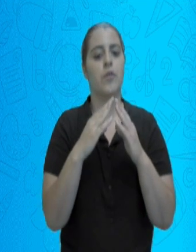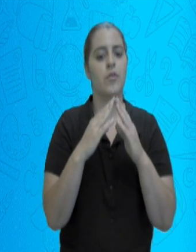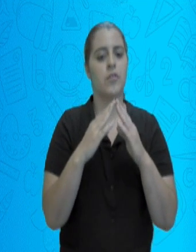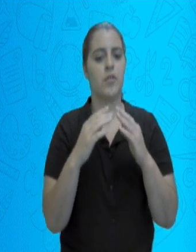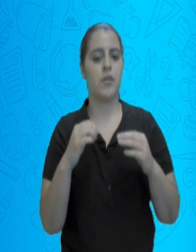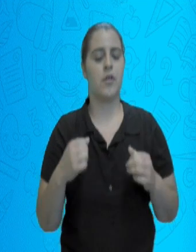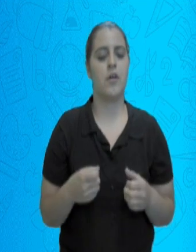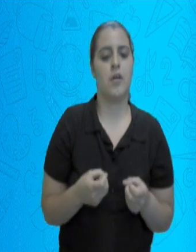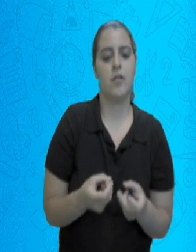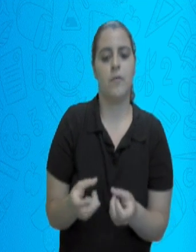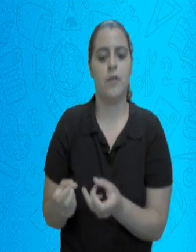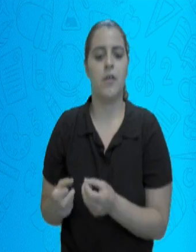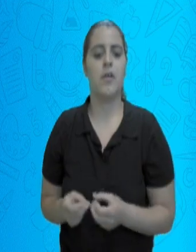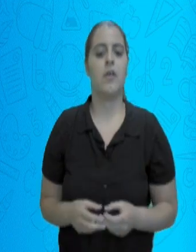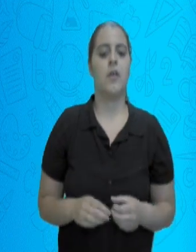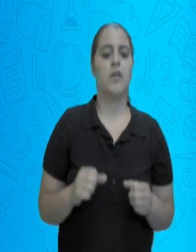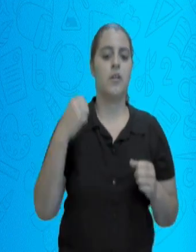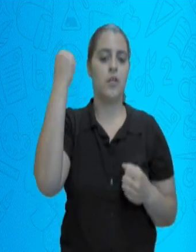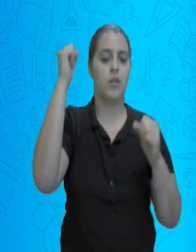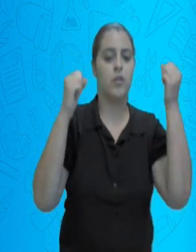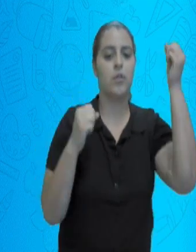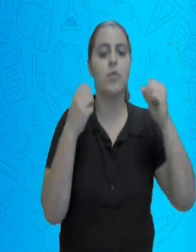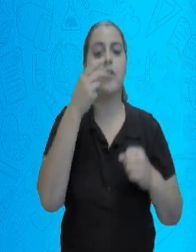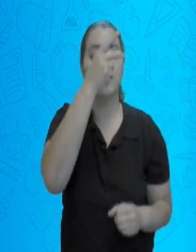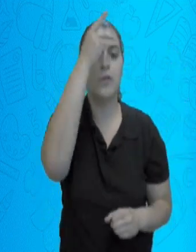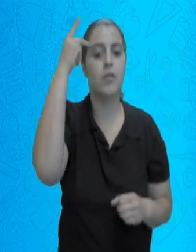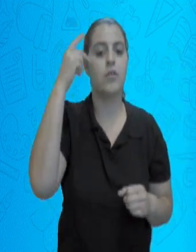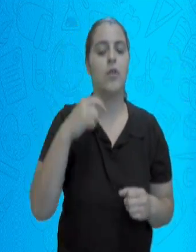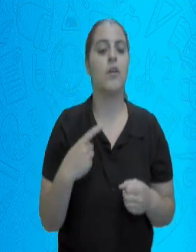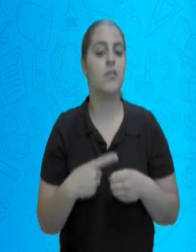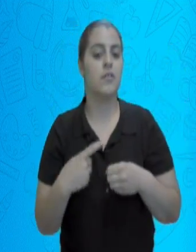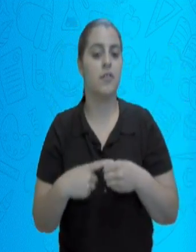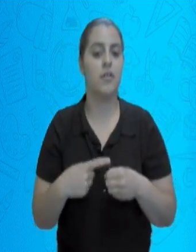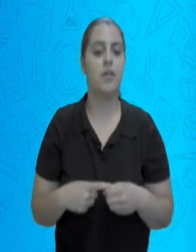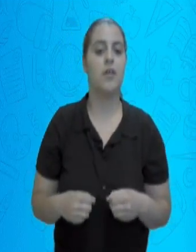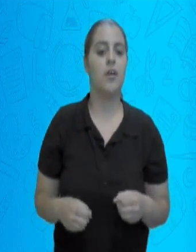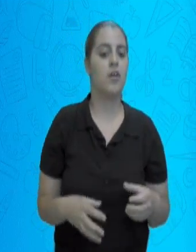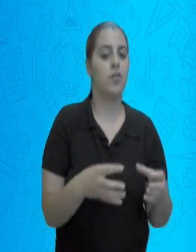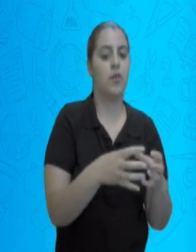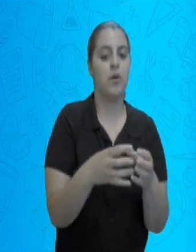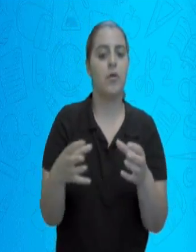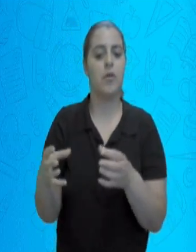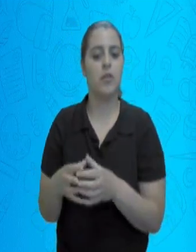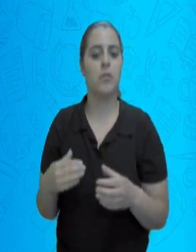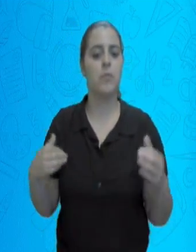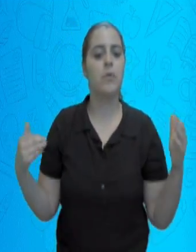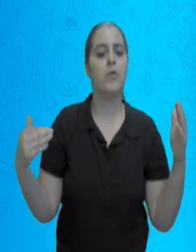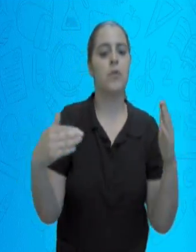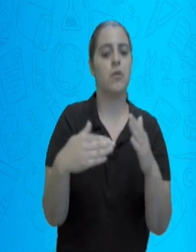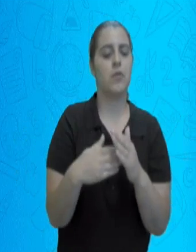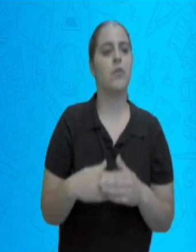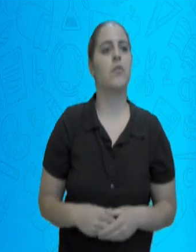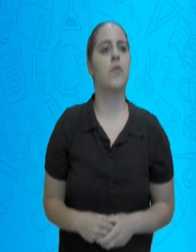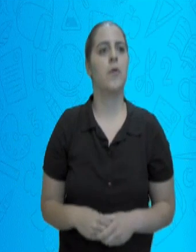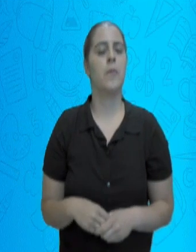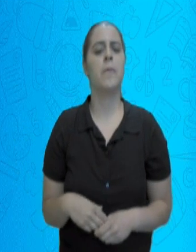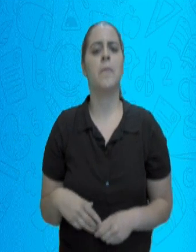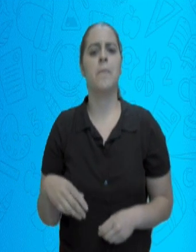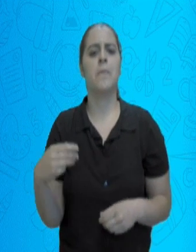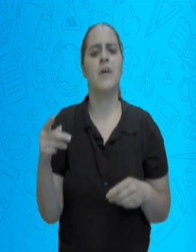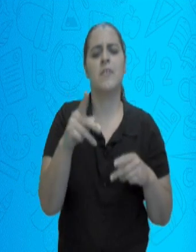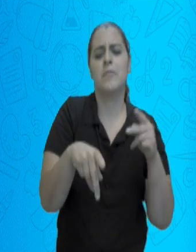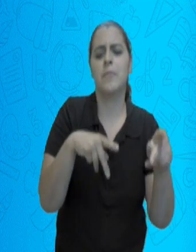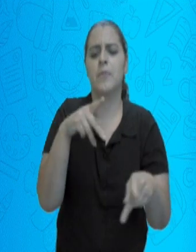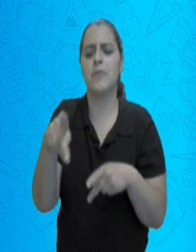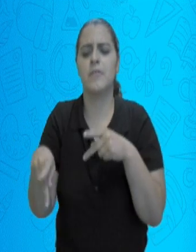por indústrias e por pessoas. A cidade, ela tem toda essa composição. Mas a população de